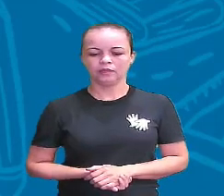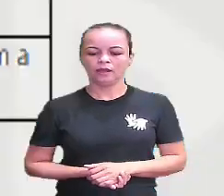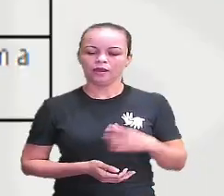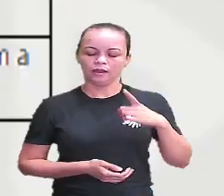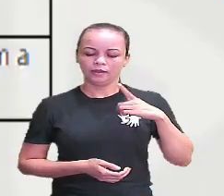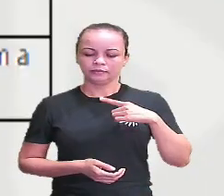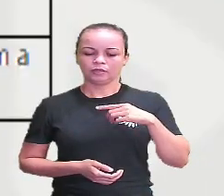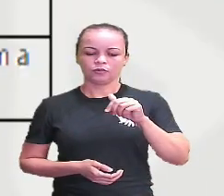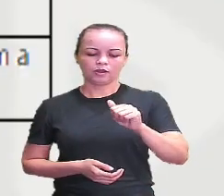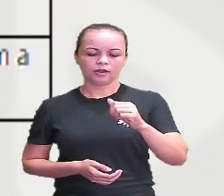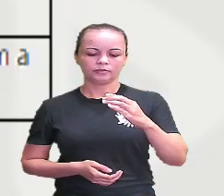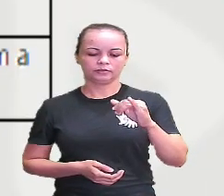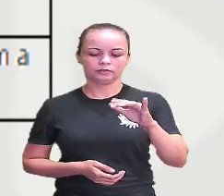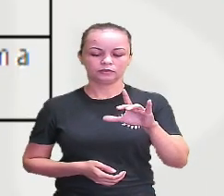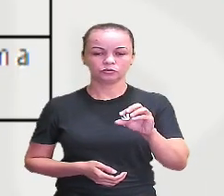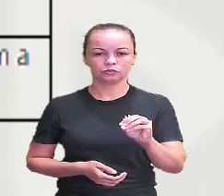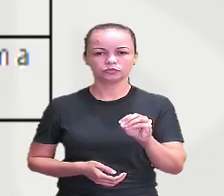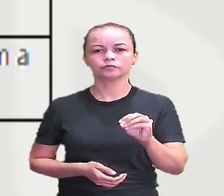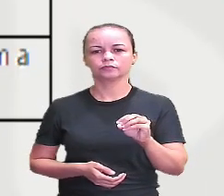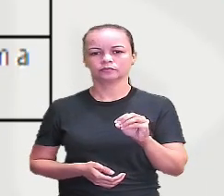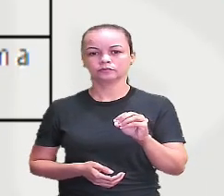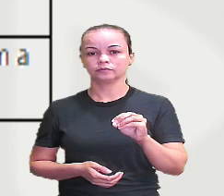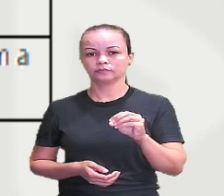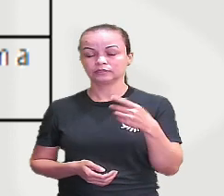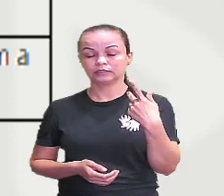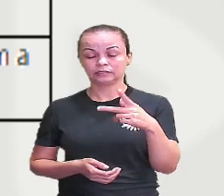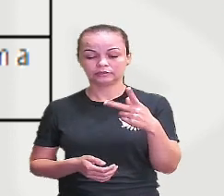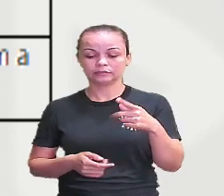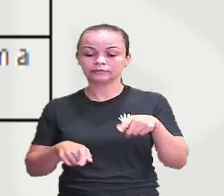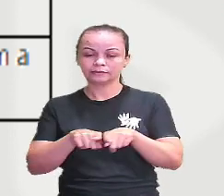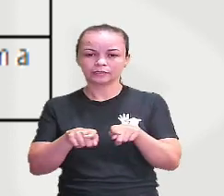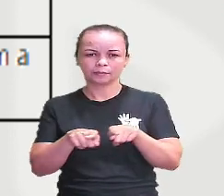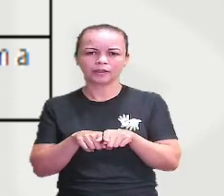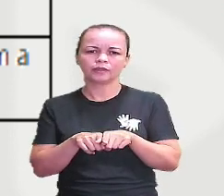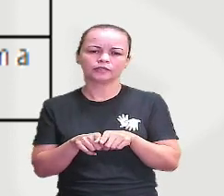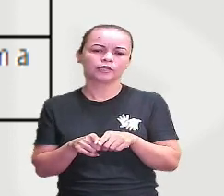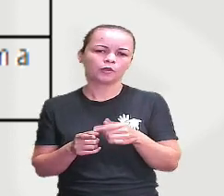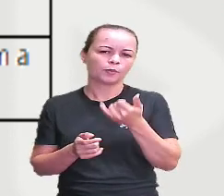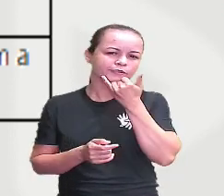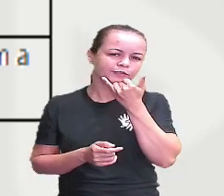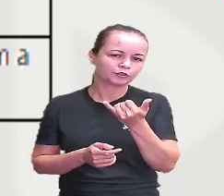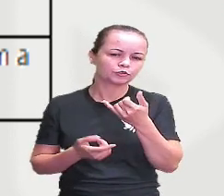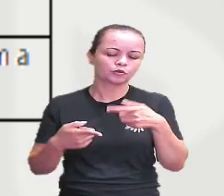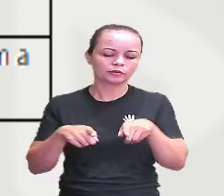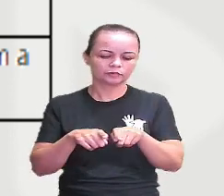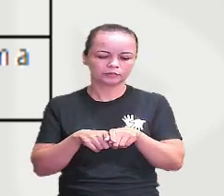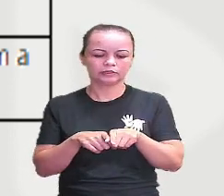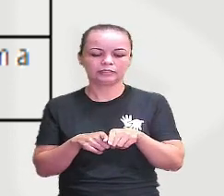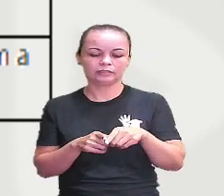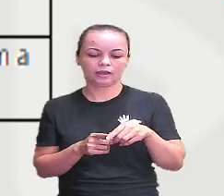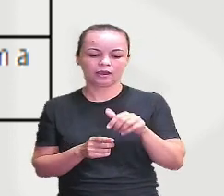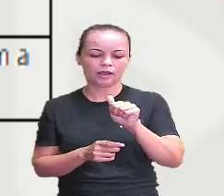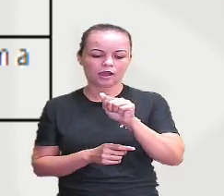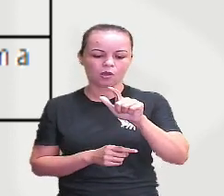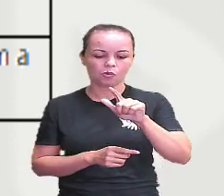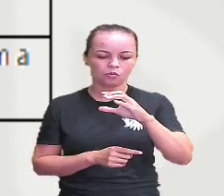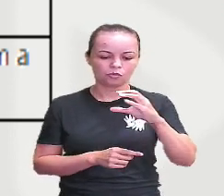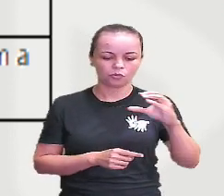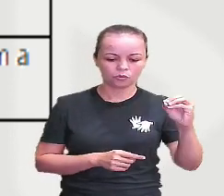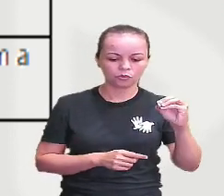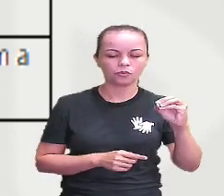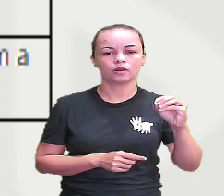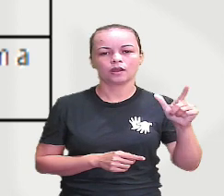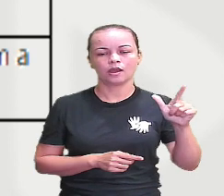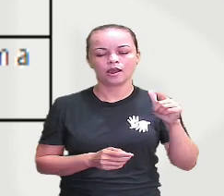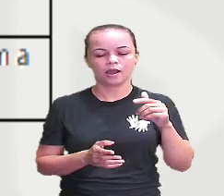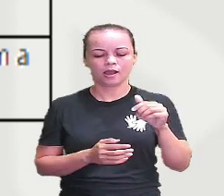ácido, tá? Aí, no caso, o ácido acético, que ali também, gente, vou pedir perdão a você, que ali tá álcool acético. Não é, tá? Então, o